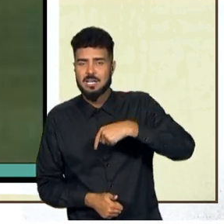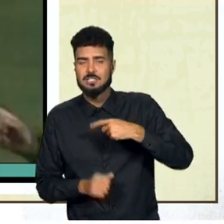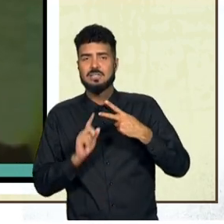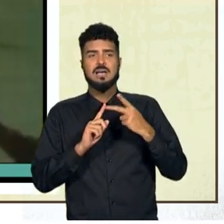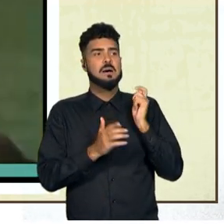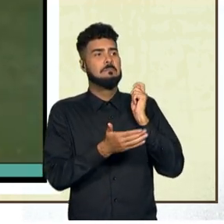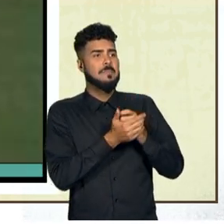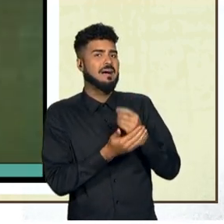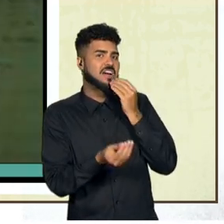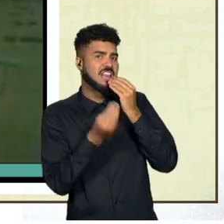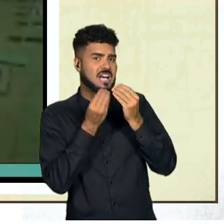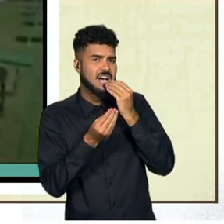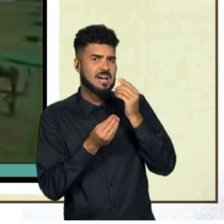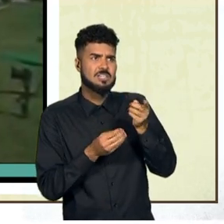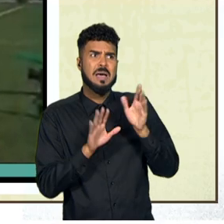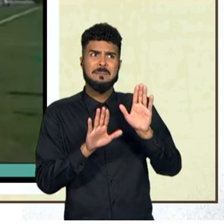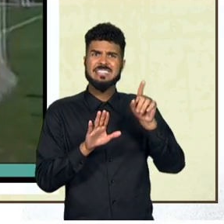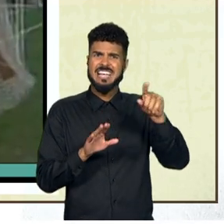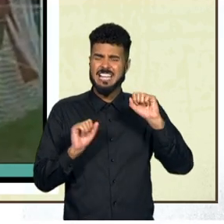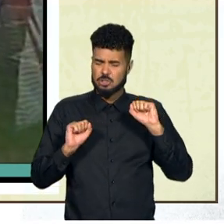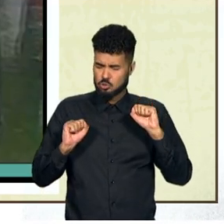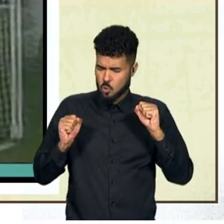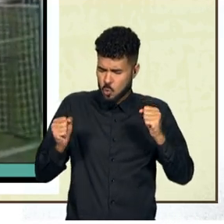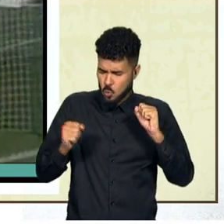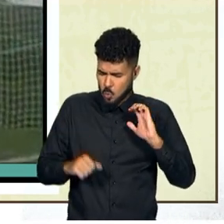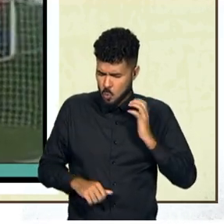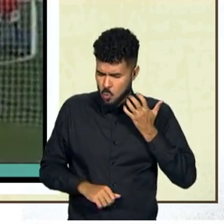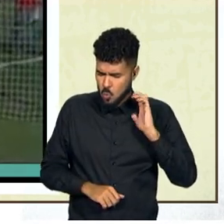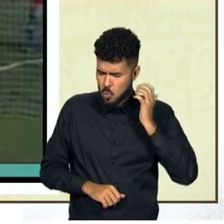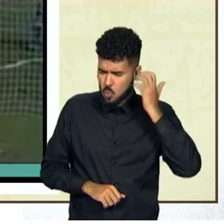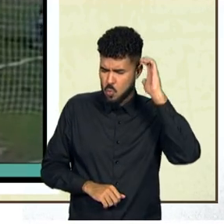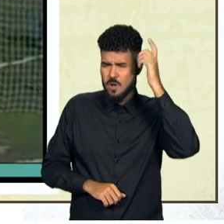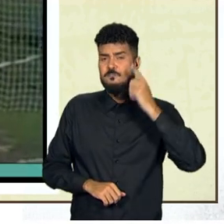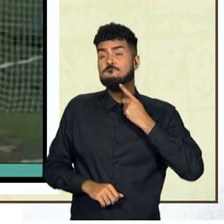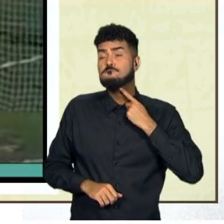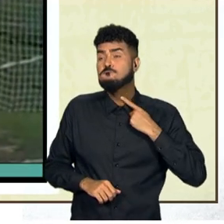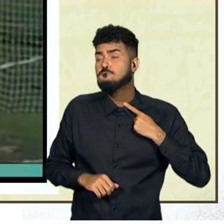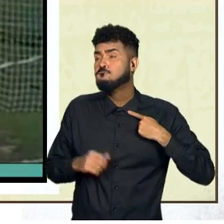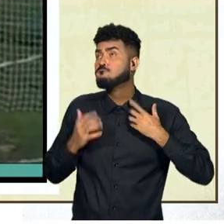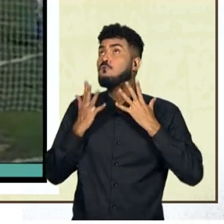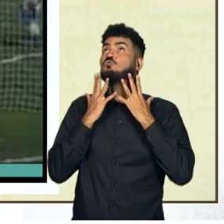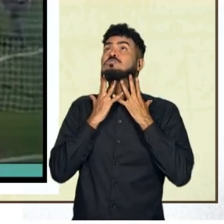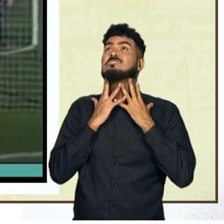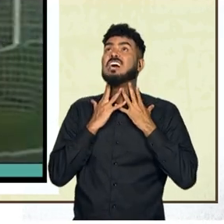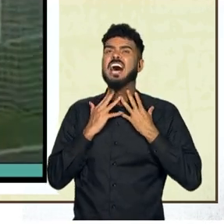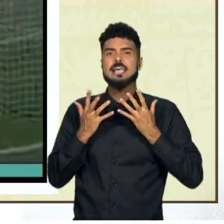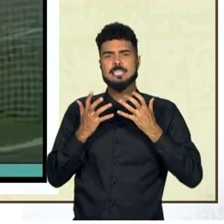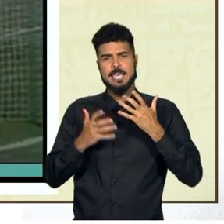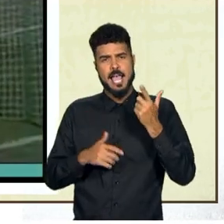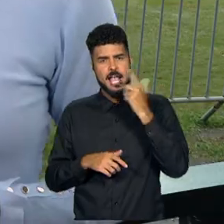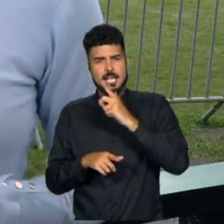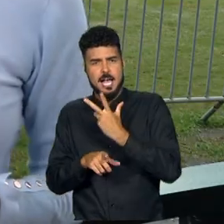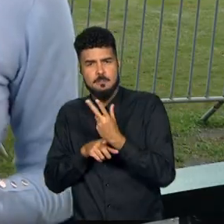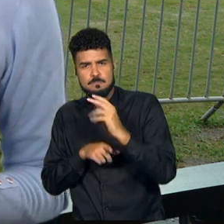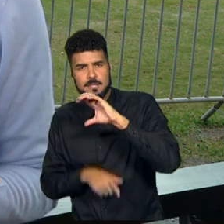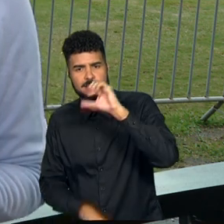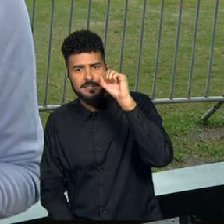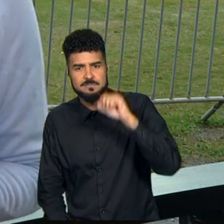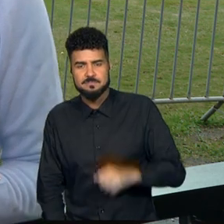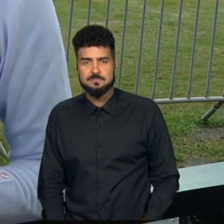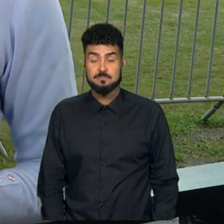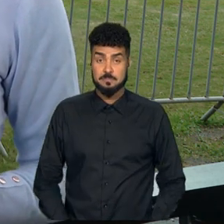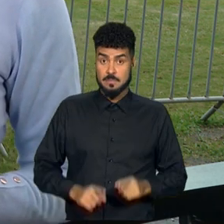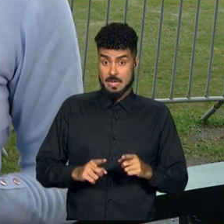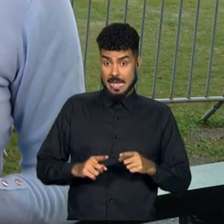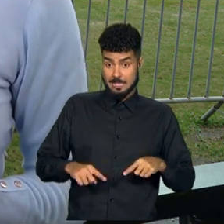pagavam um lanche para elas, mas que lutavam com toda a vontade para ganhar, para ser campeão. Nós fizemos